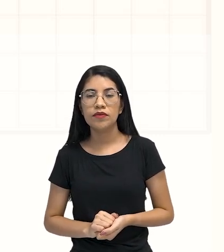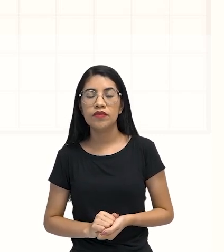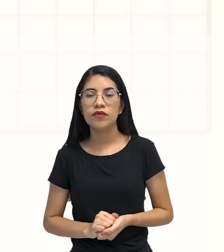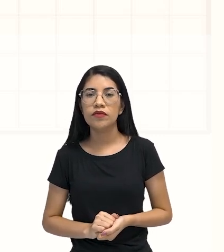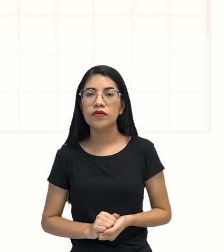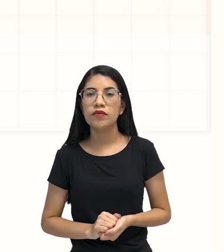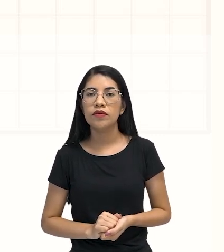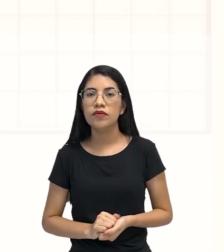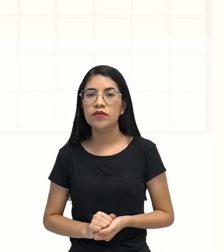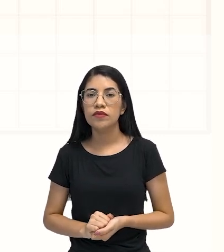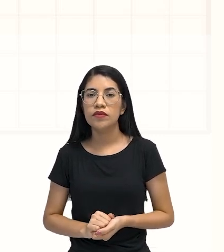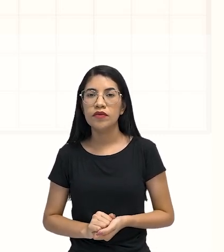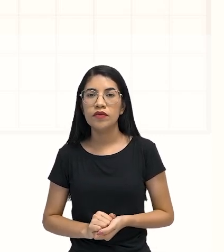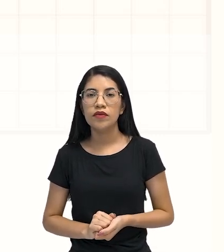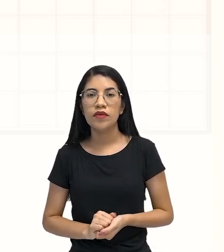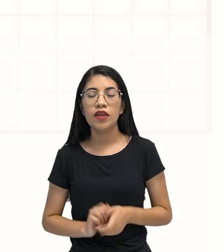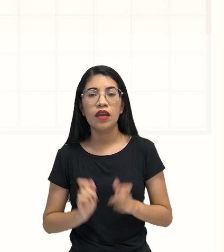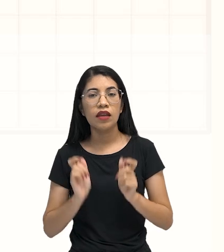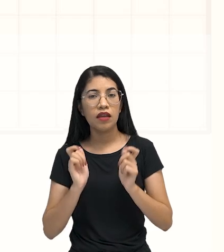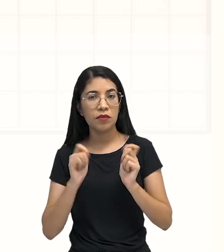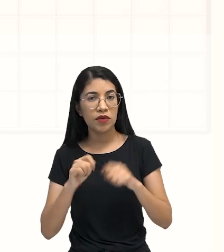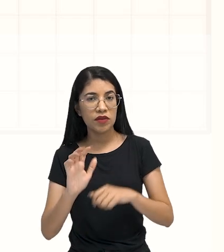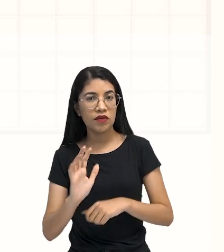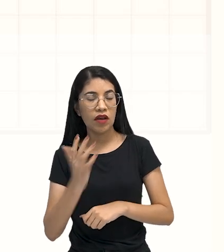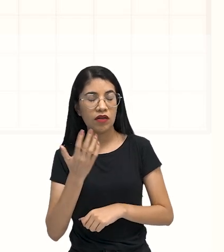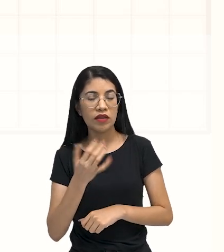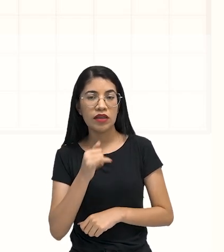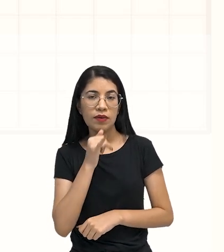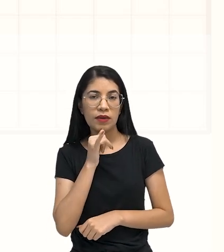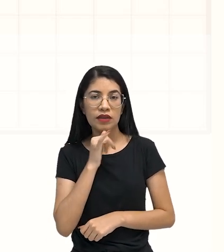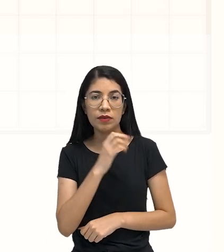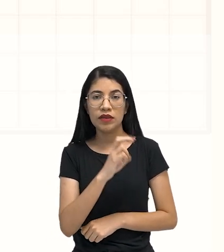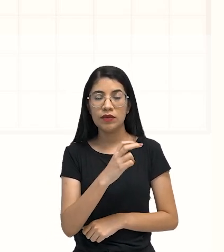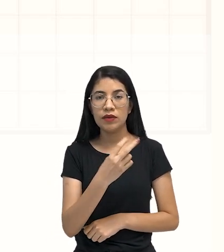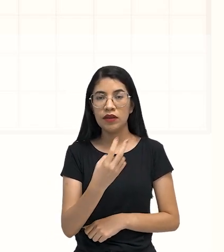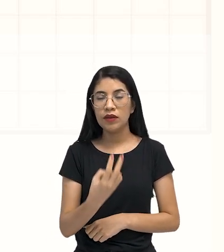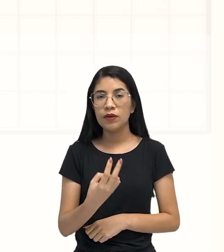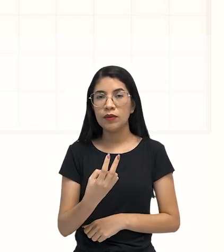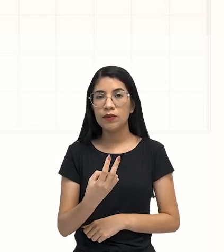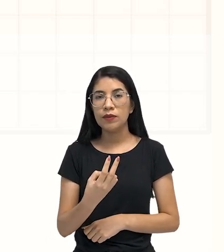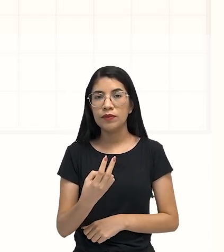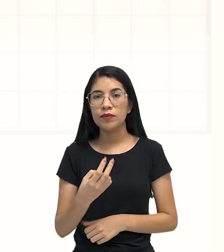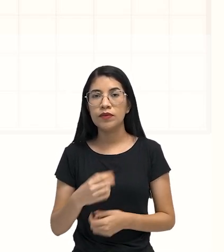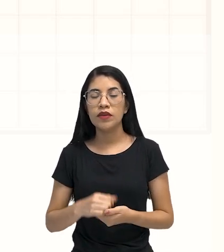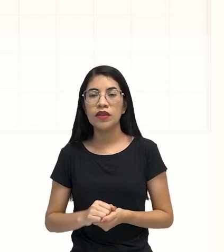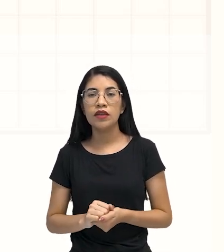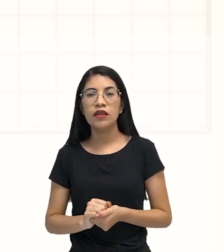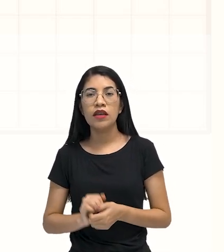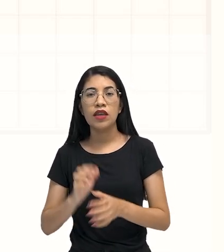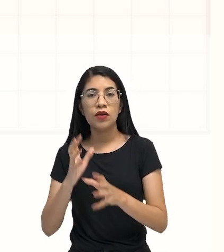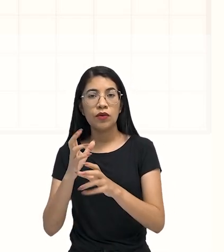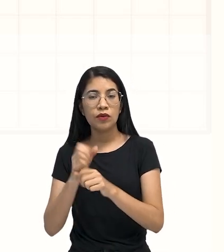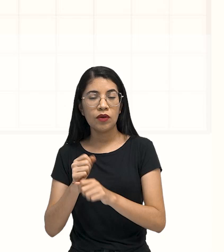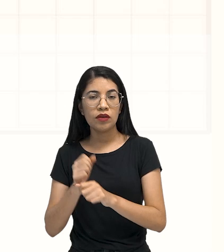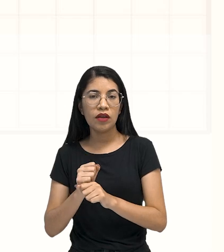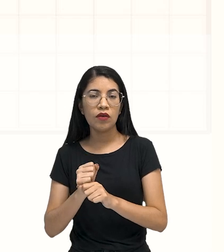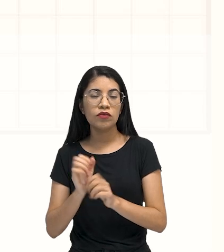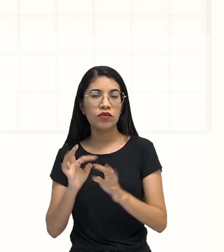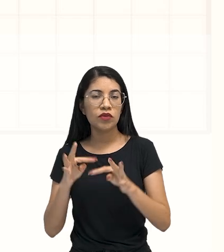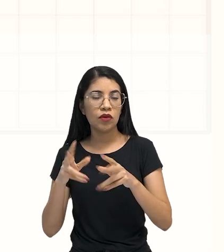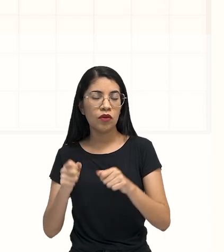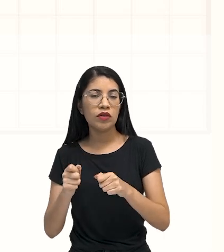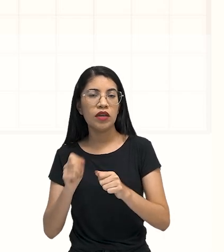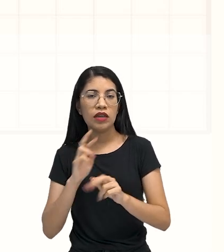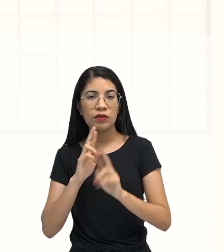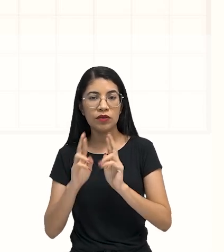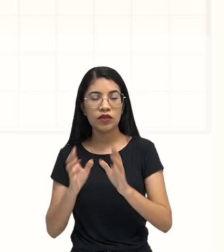os casos favoráveis, aqui no caso 52, tá? Contra o meu total, o espaço amostral, tá? Vamos entender